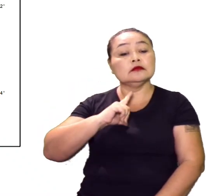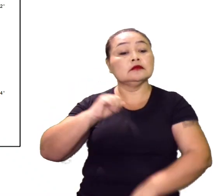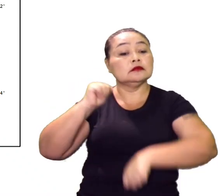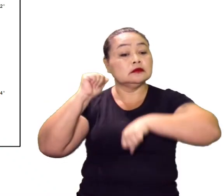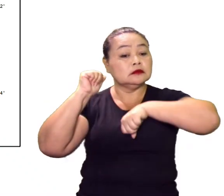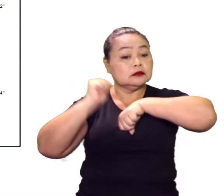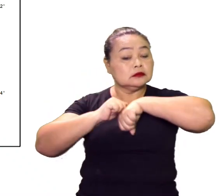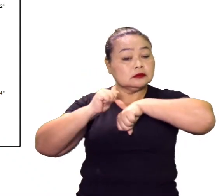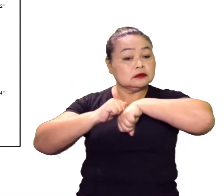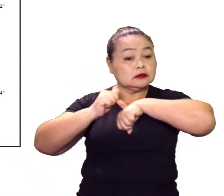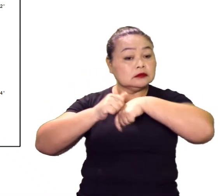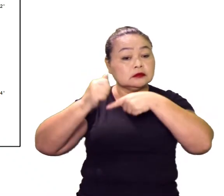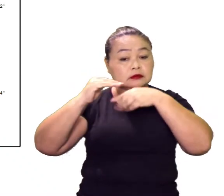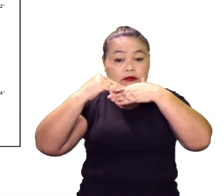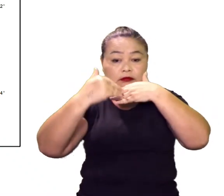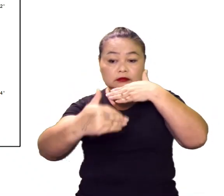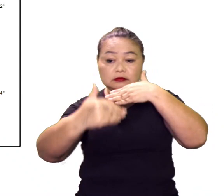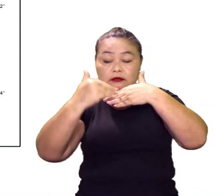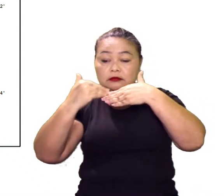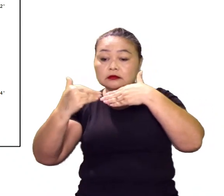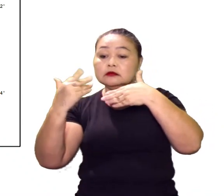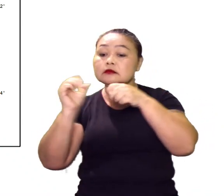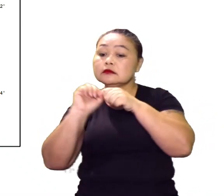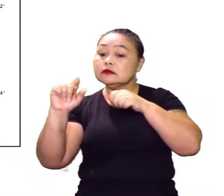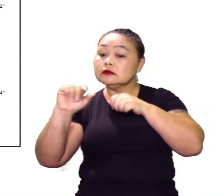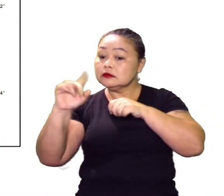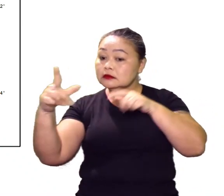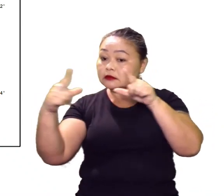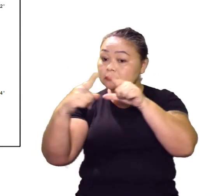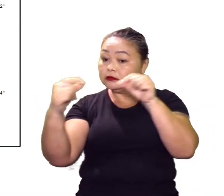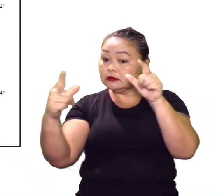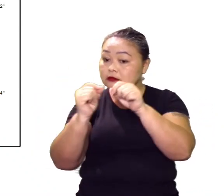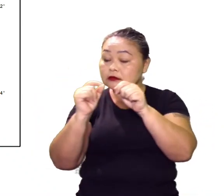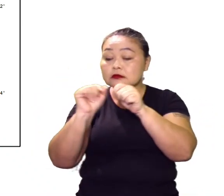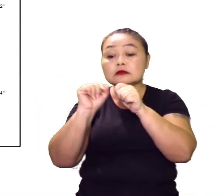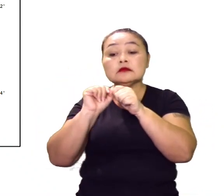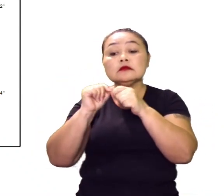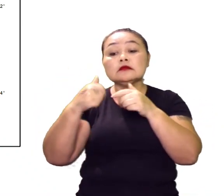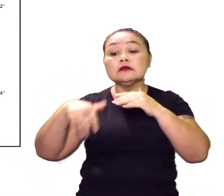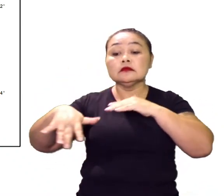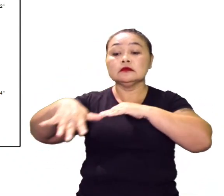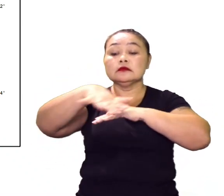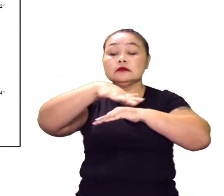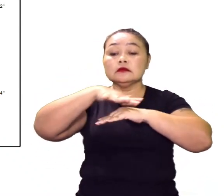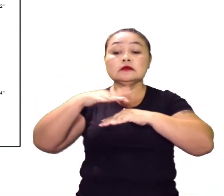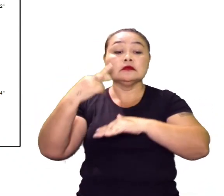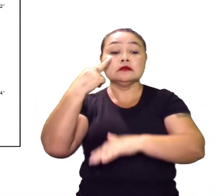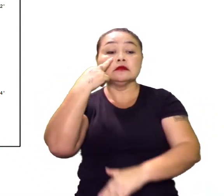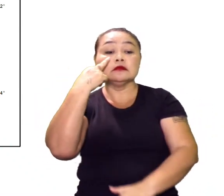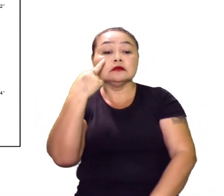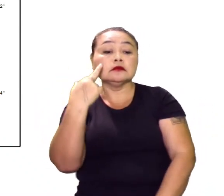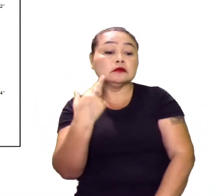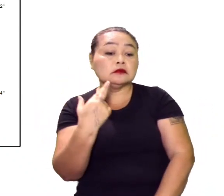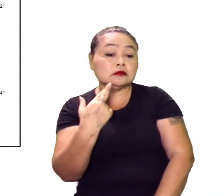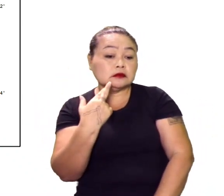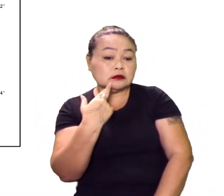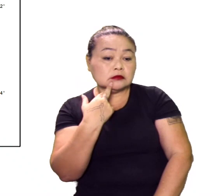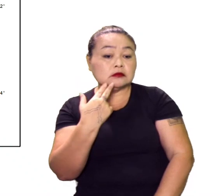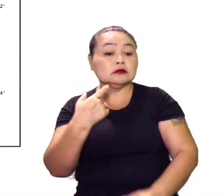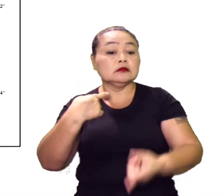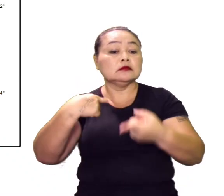máficas estenianas, faixas de Nova Brasilândia. Temos da província rondoniana San Inácio, as